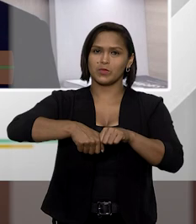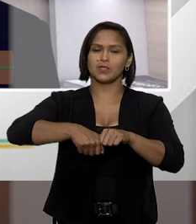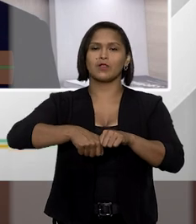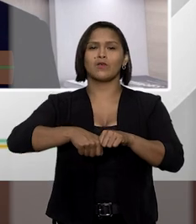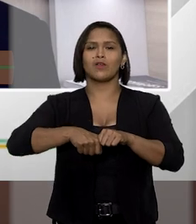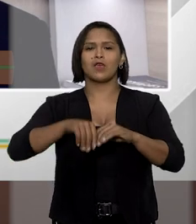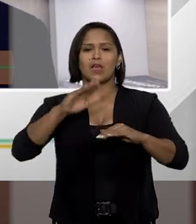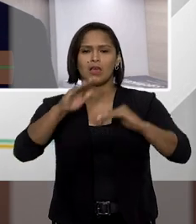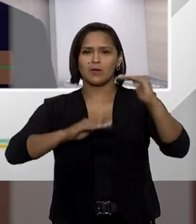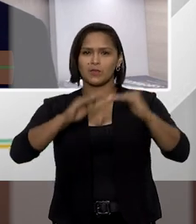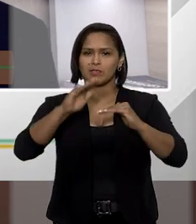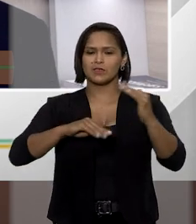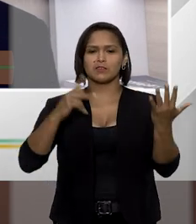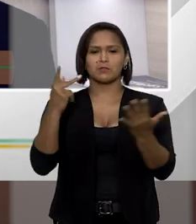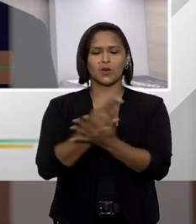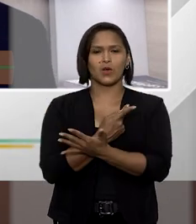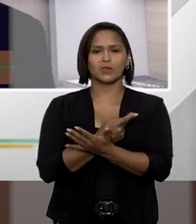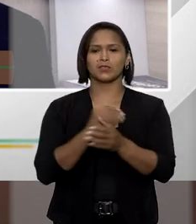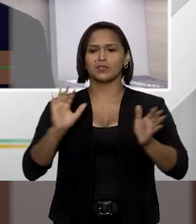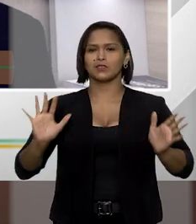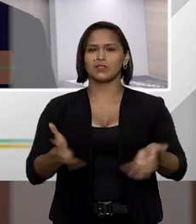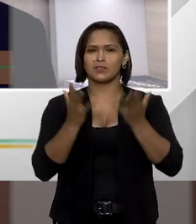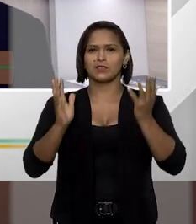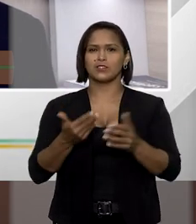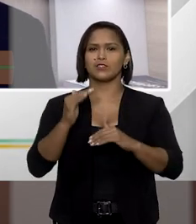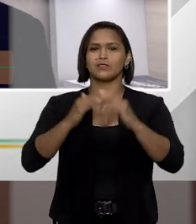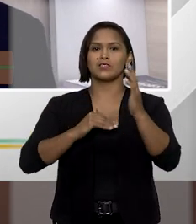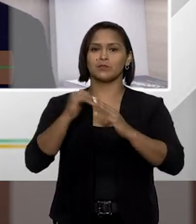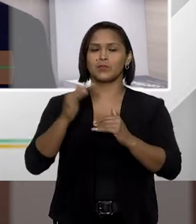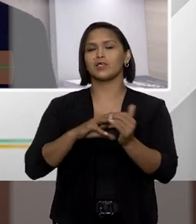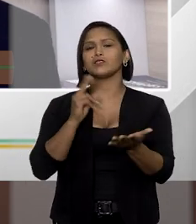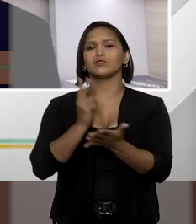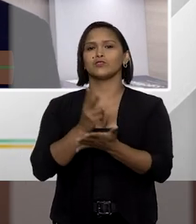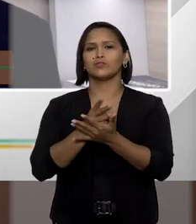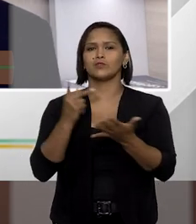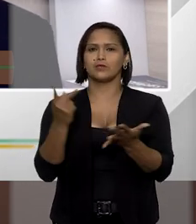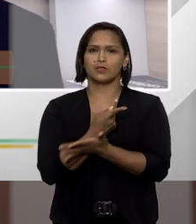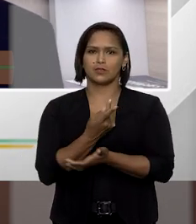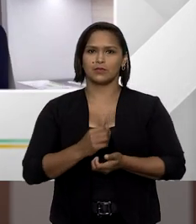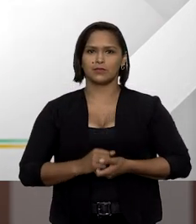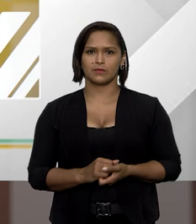das molas propulsoras que incentivam essas práticas ainda corriqueiras.